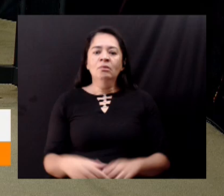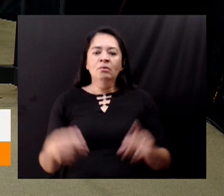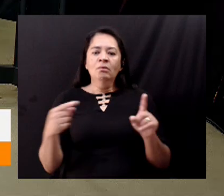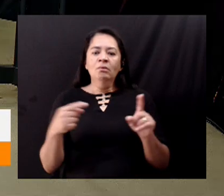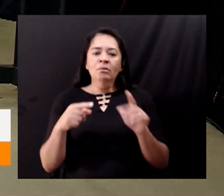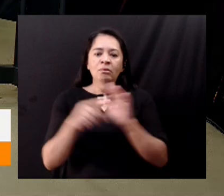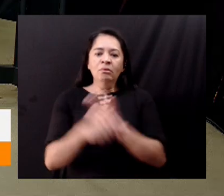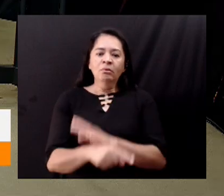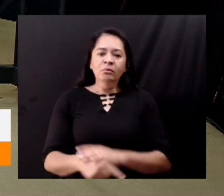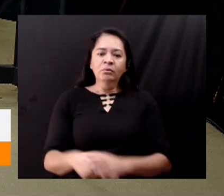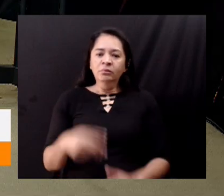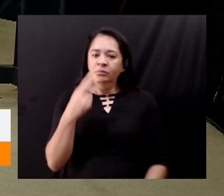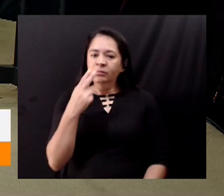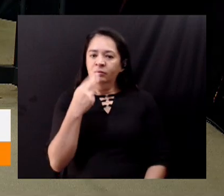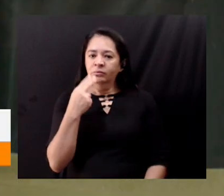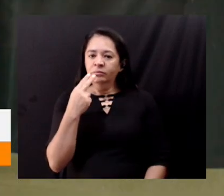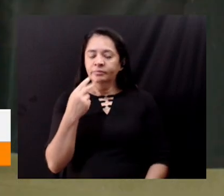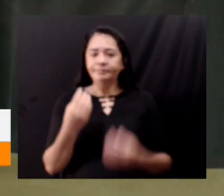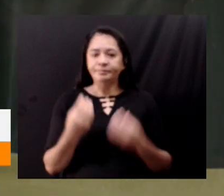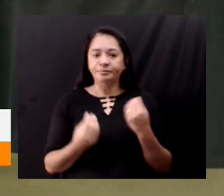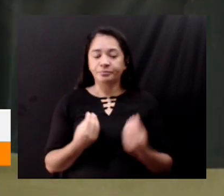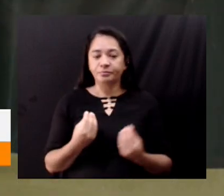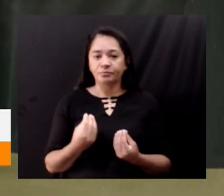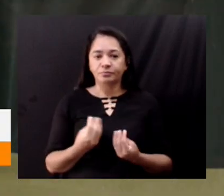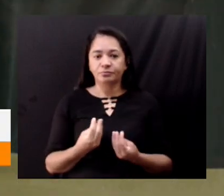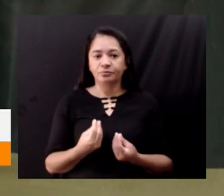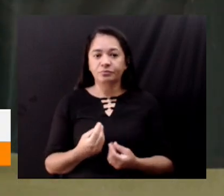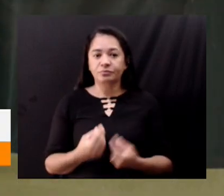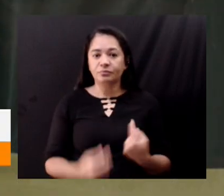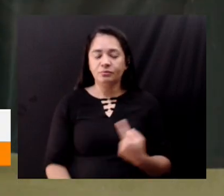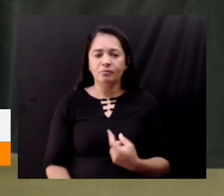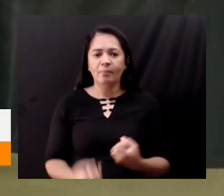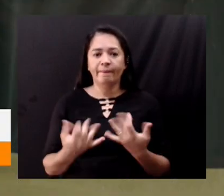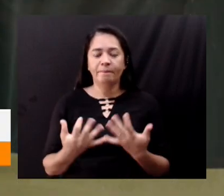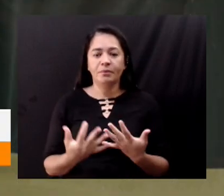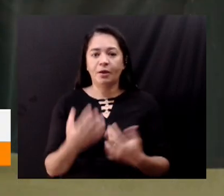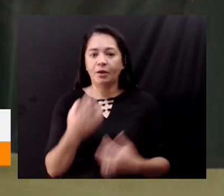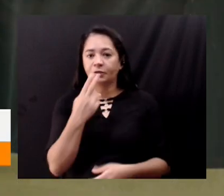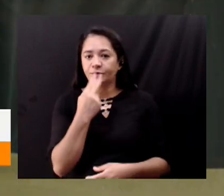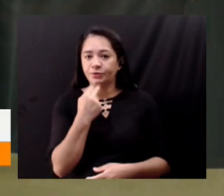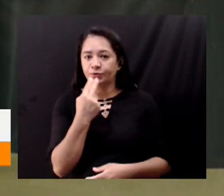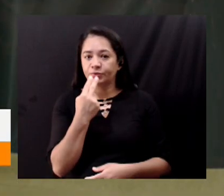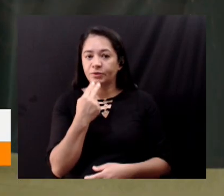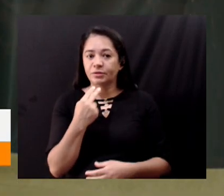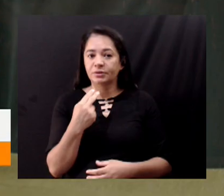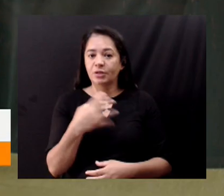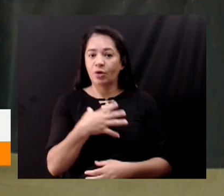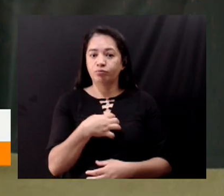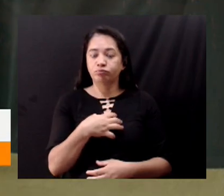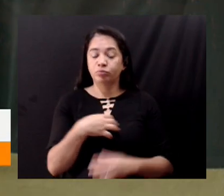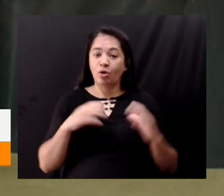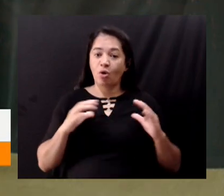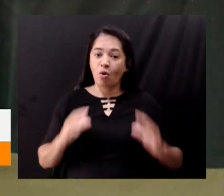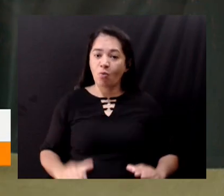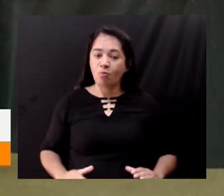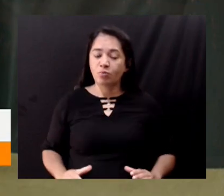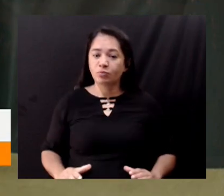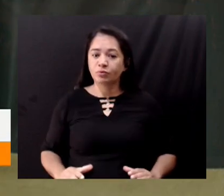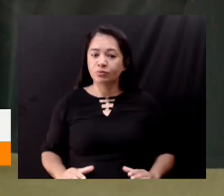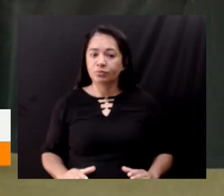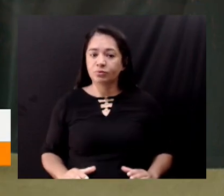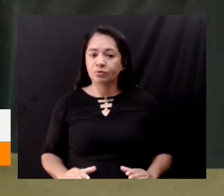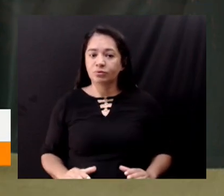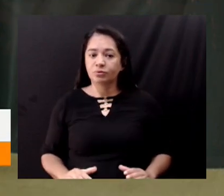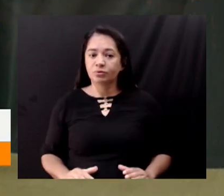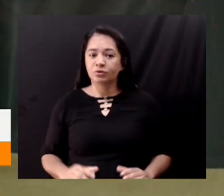nutricionista comportamental, então a gente fala de nutrição e de comportamento. E essa reação do a gente está falando de açúcar